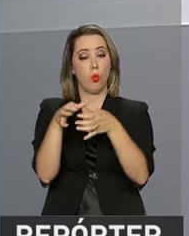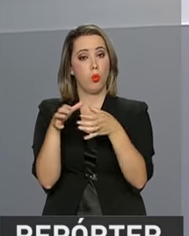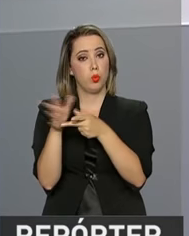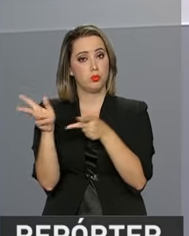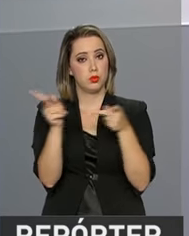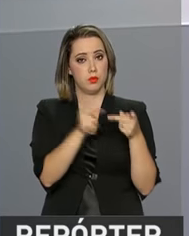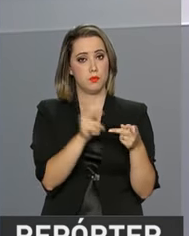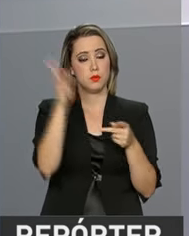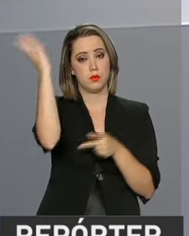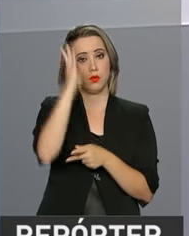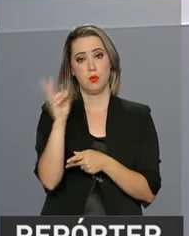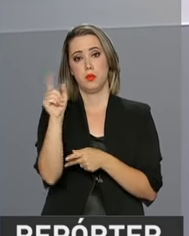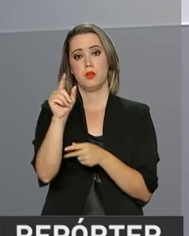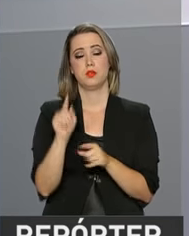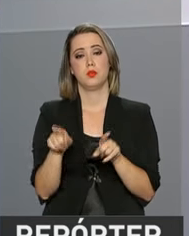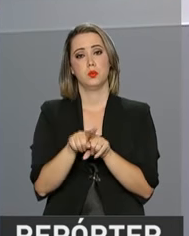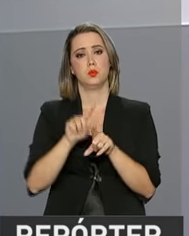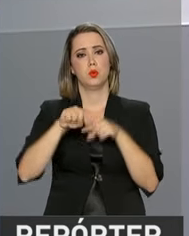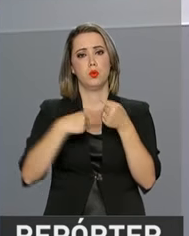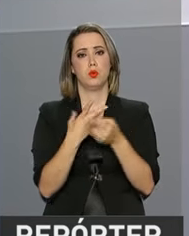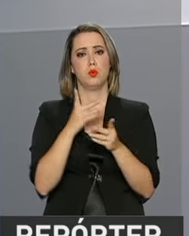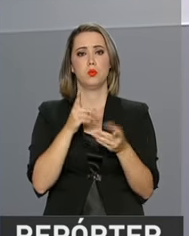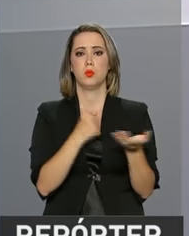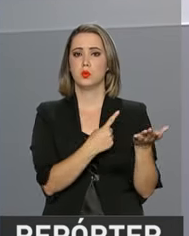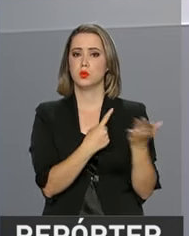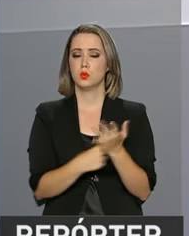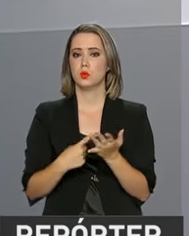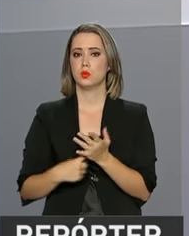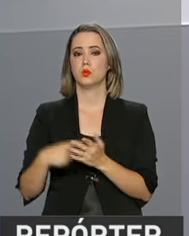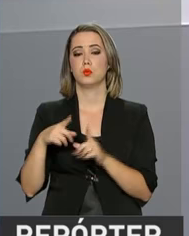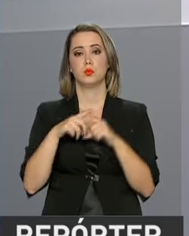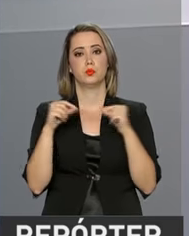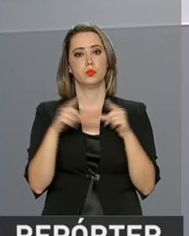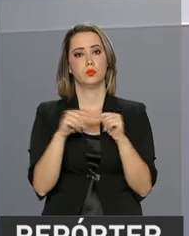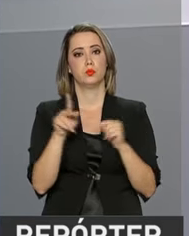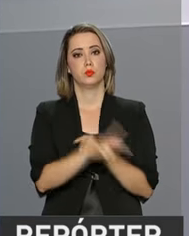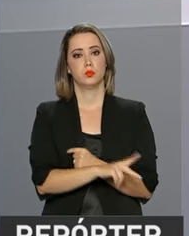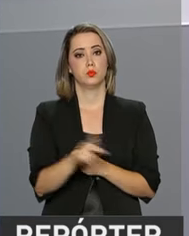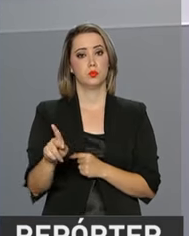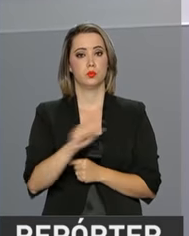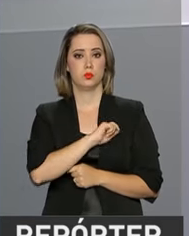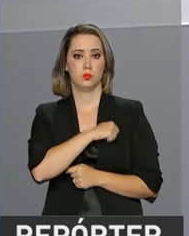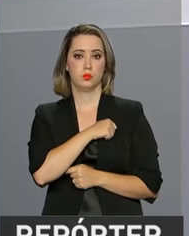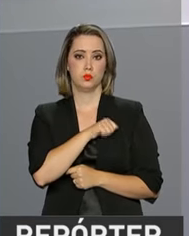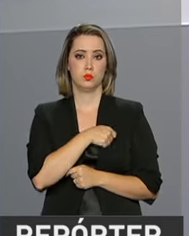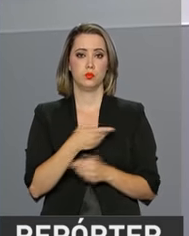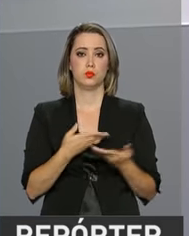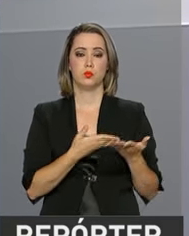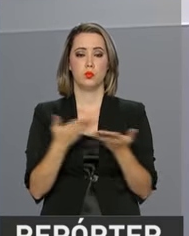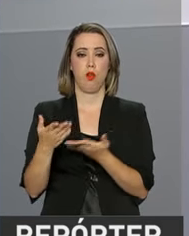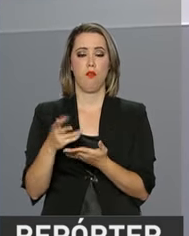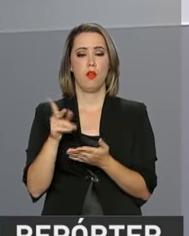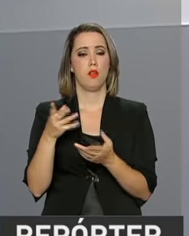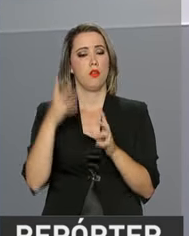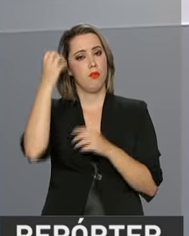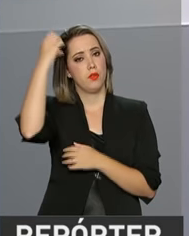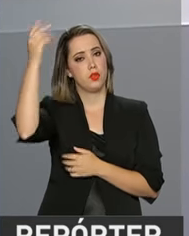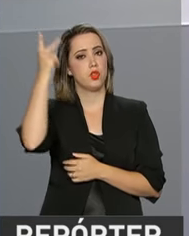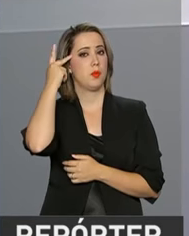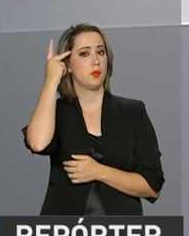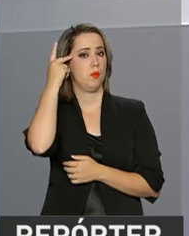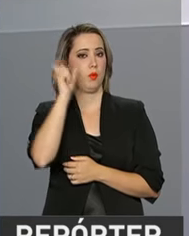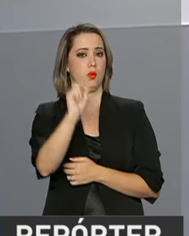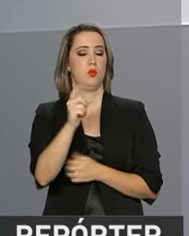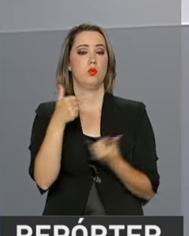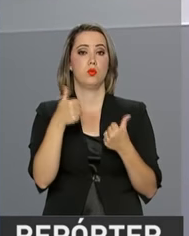palácio do itamaraty depois dos compromissos em brasília o presidente do governo da espanha maría no arroz segue para são paulo onde hoje vai